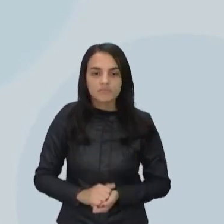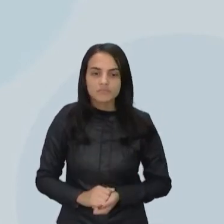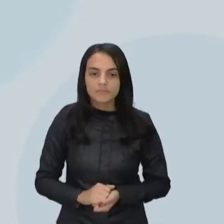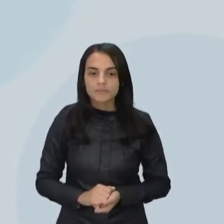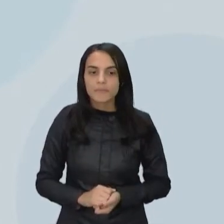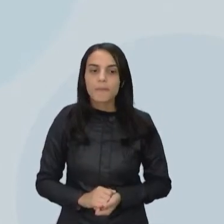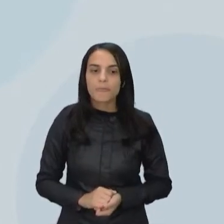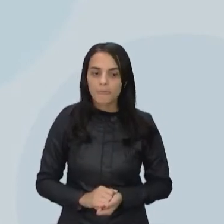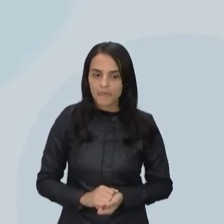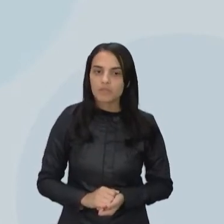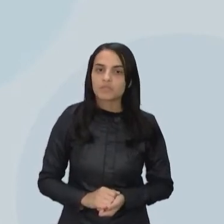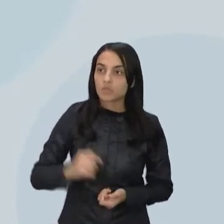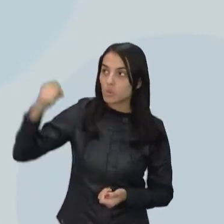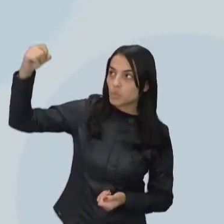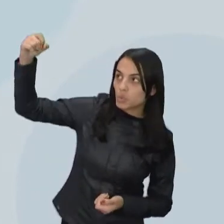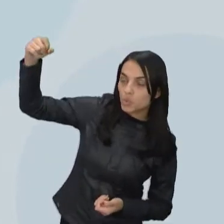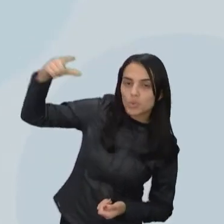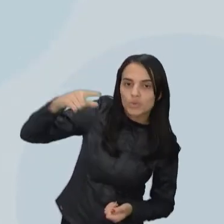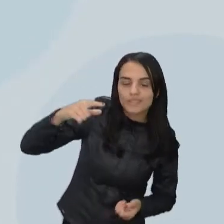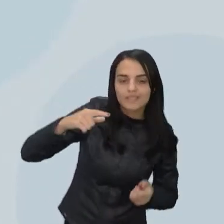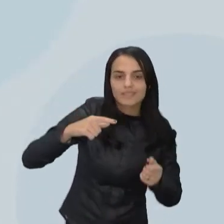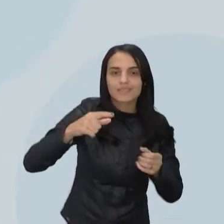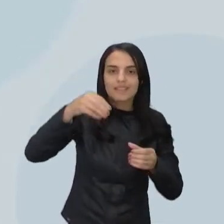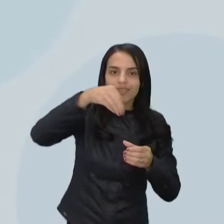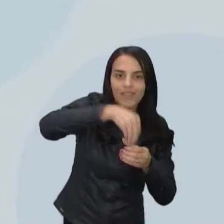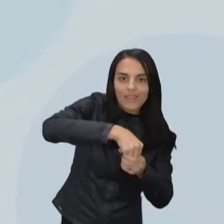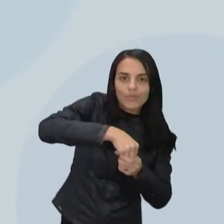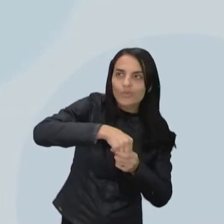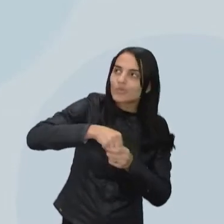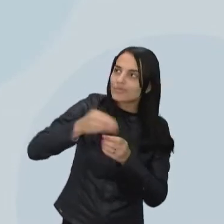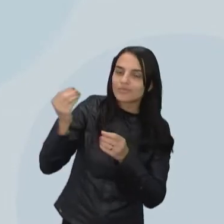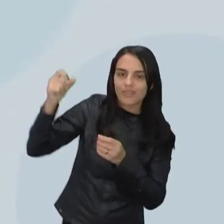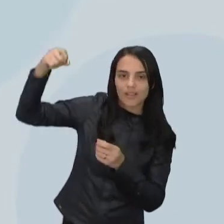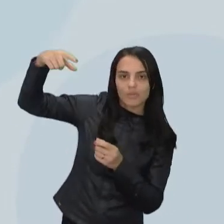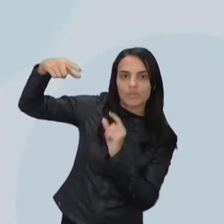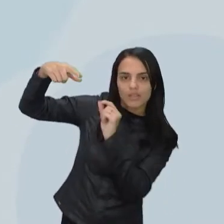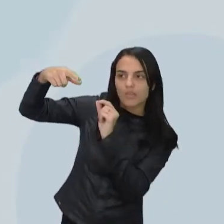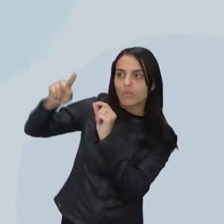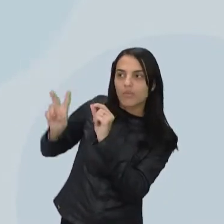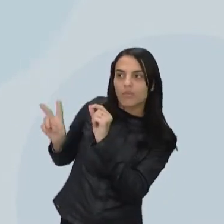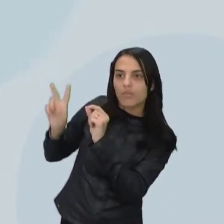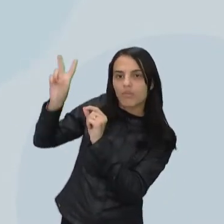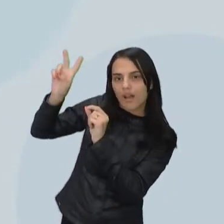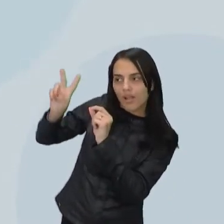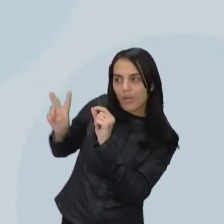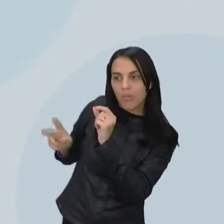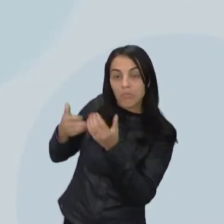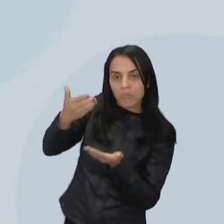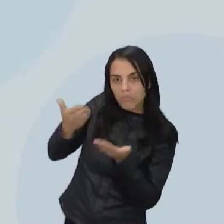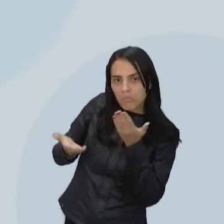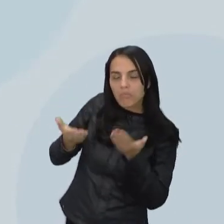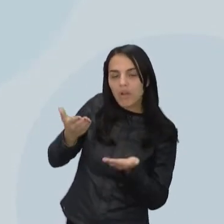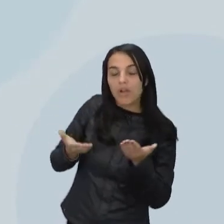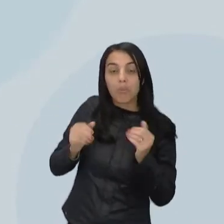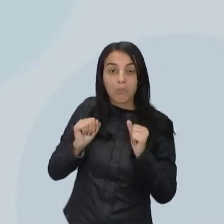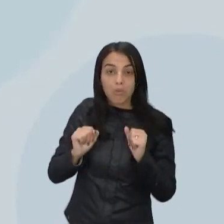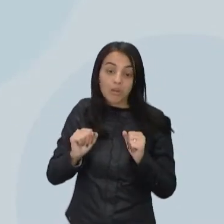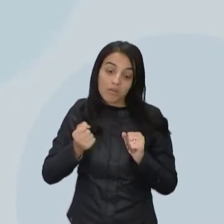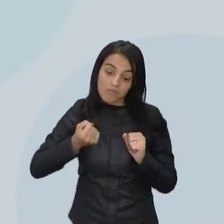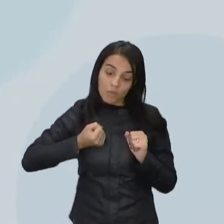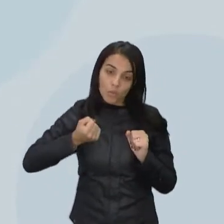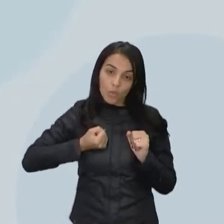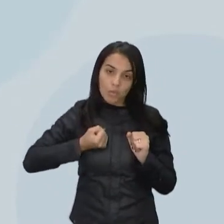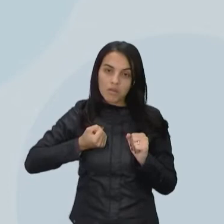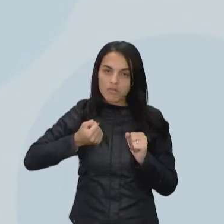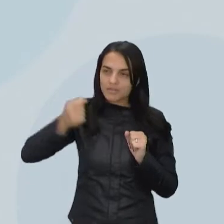aí um fluxo luminoso na caixinha lá, ela vem com um valor variável, é claro, porque depende do número de